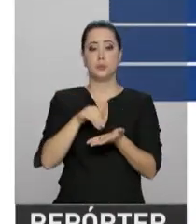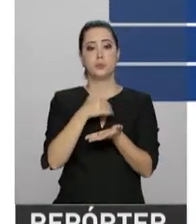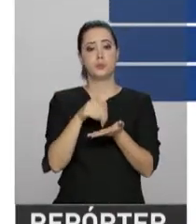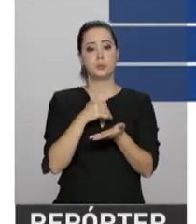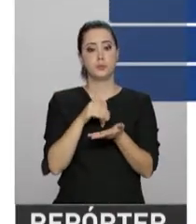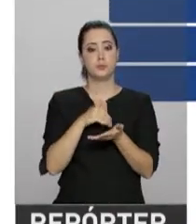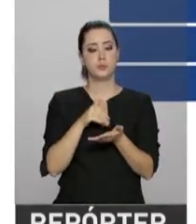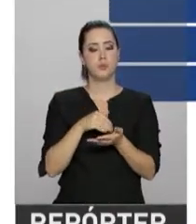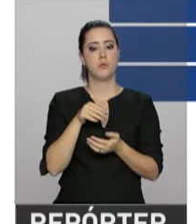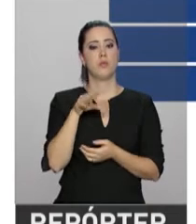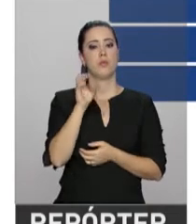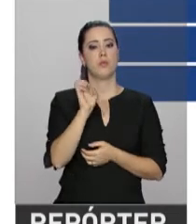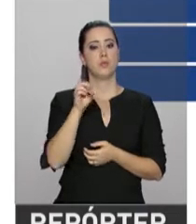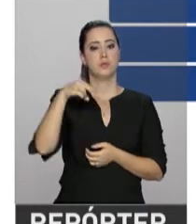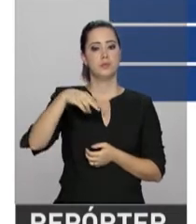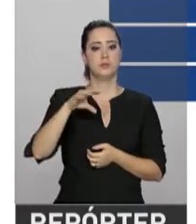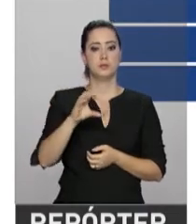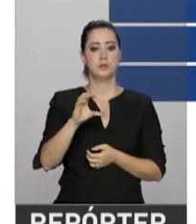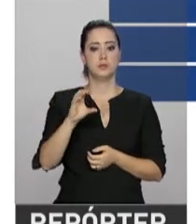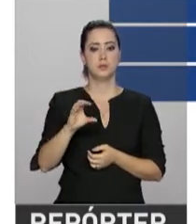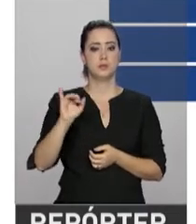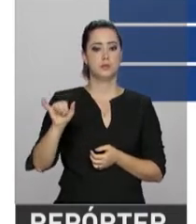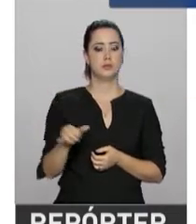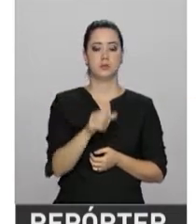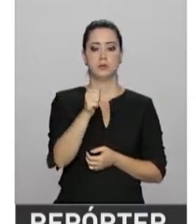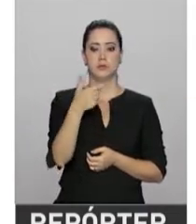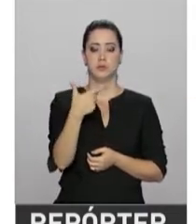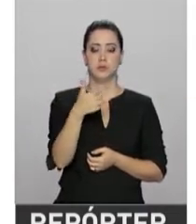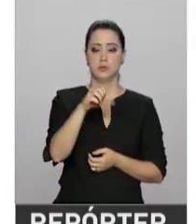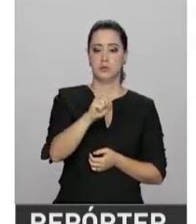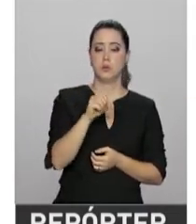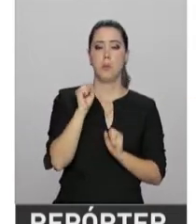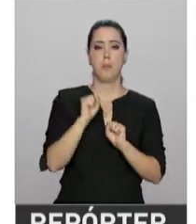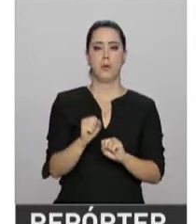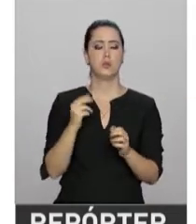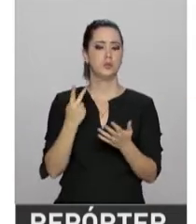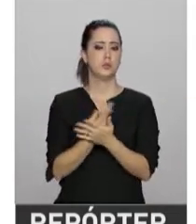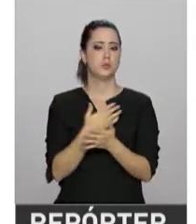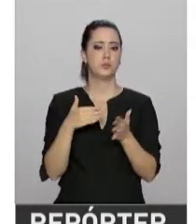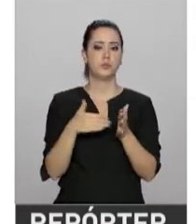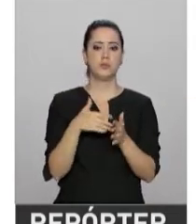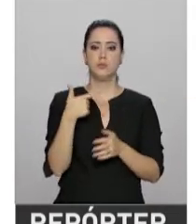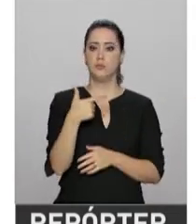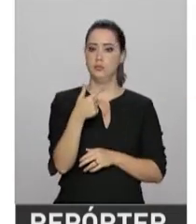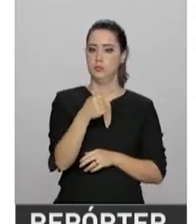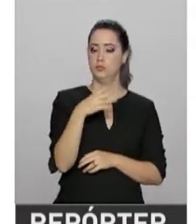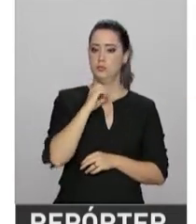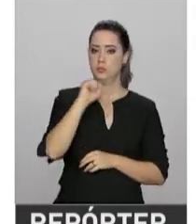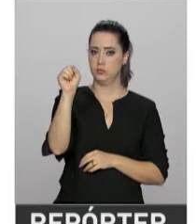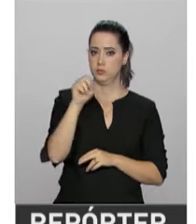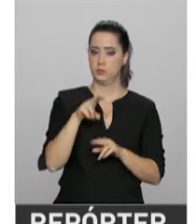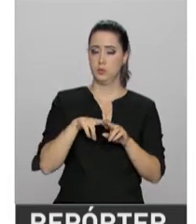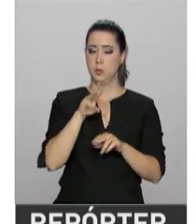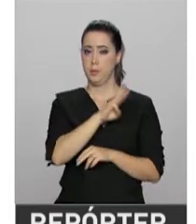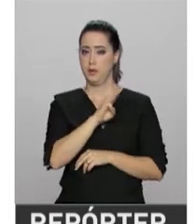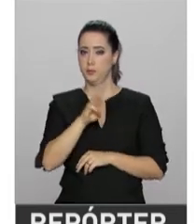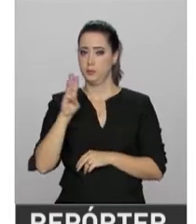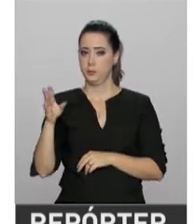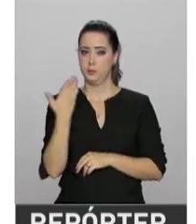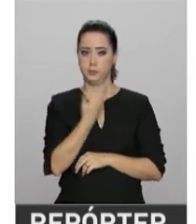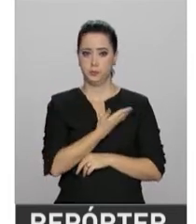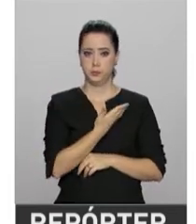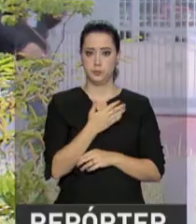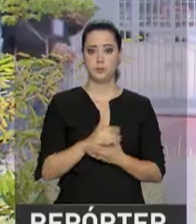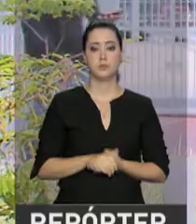inscrições para o ensejo nacional de 2018 podem ser feitas até o dia 27 de abril na página do exame na